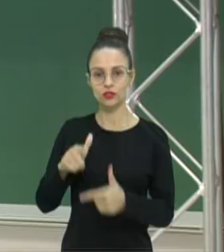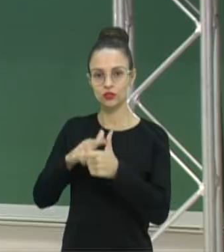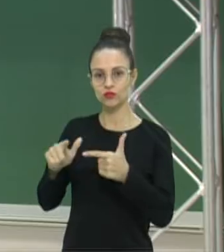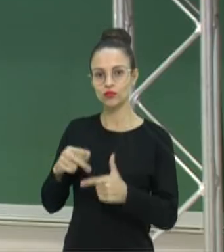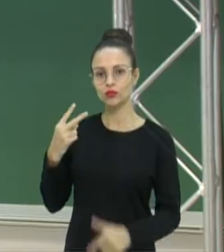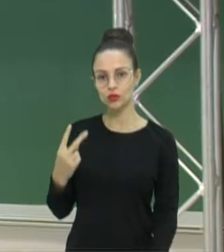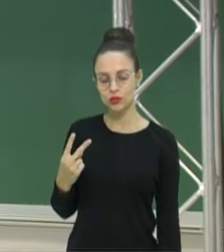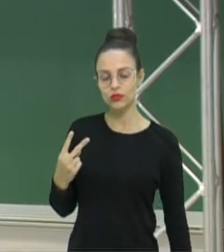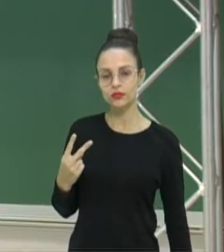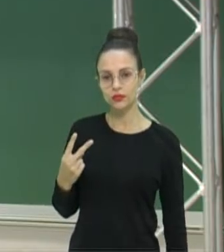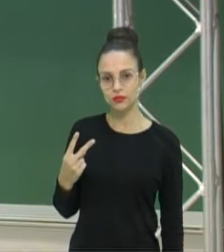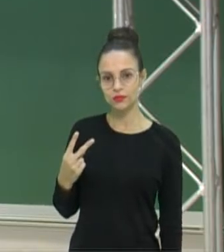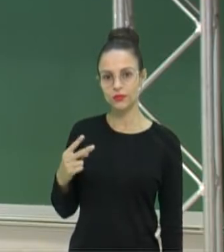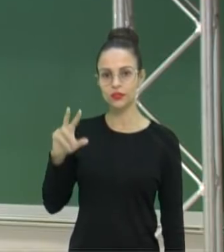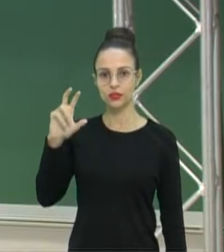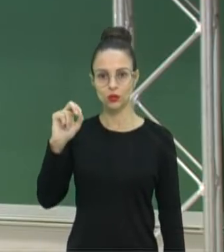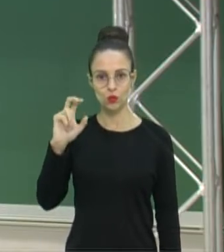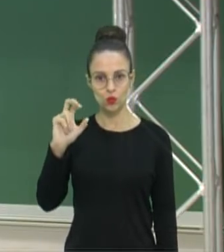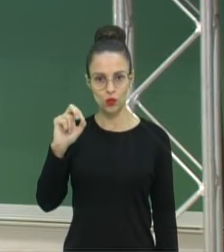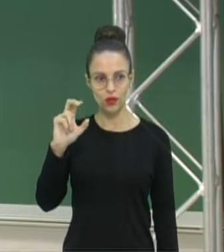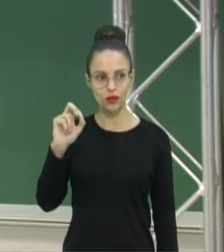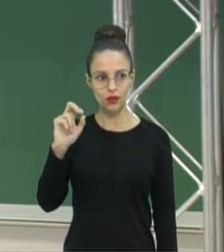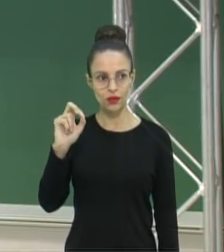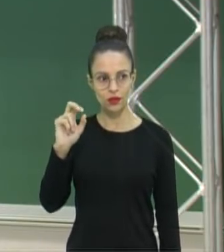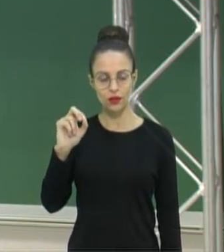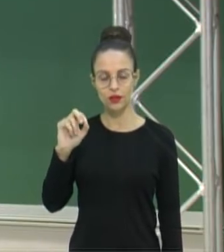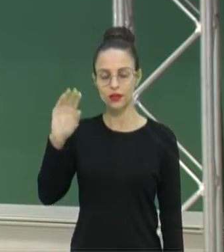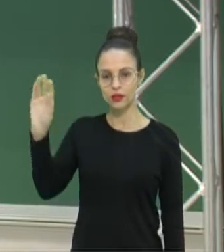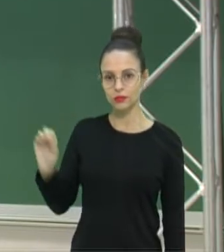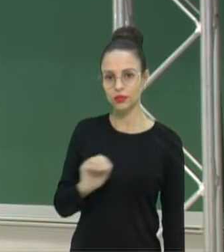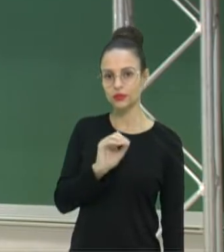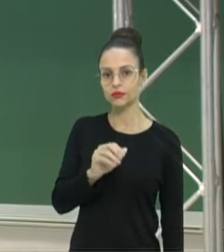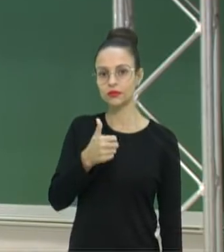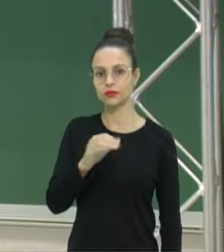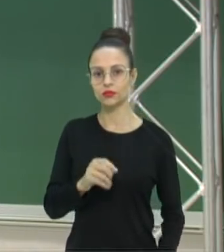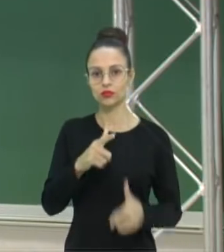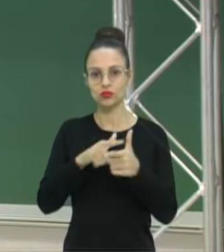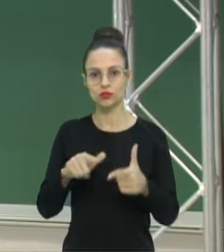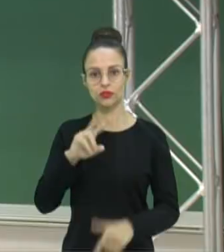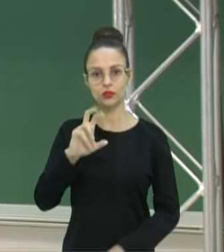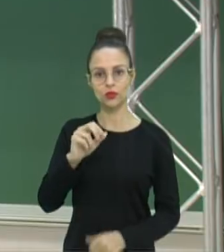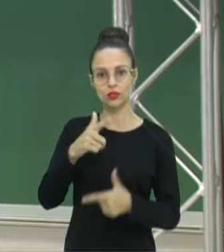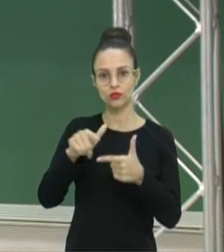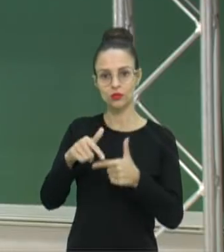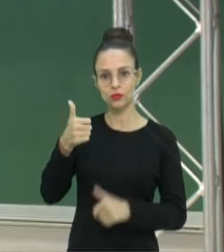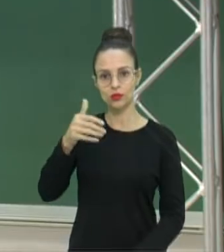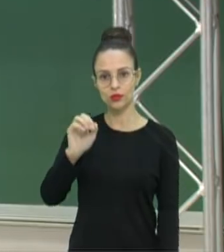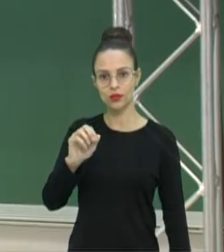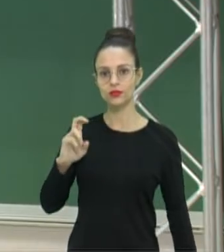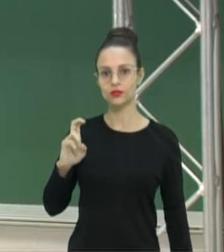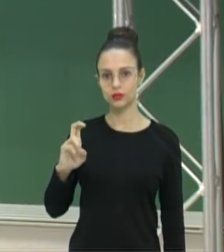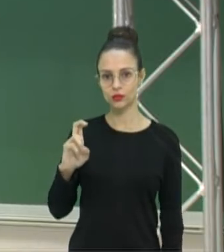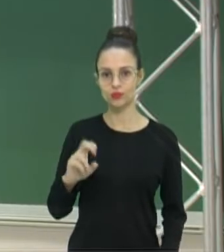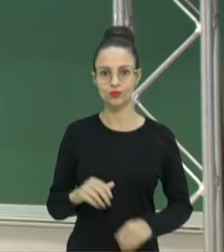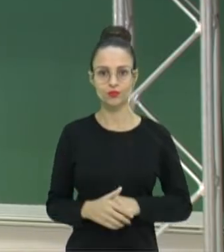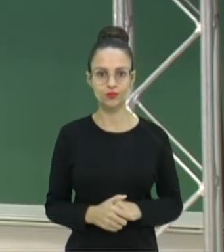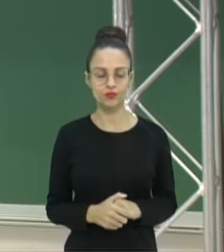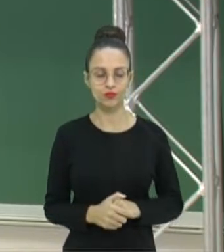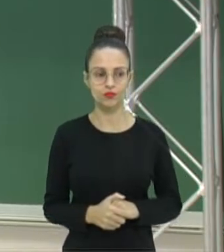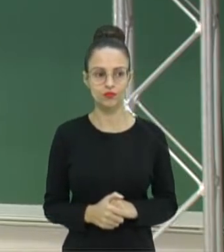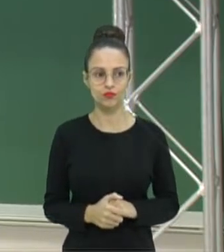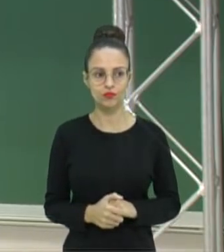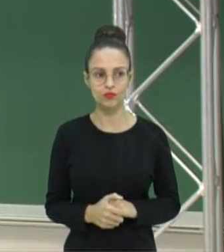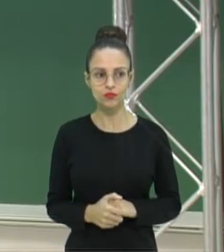100 dividido por 2, 50. Passo 10 dividindo para o outro lado, 50 dividido por 10, 5. Ou